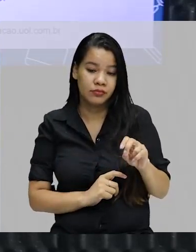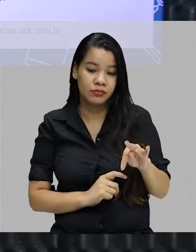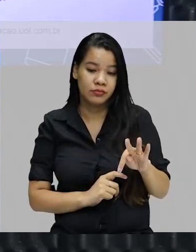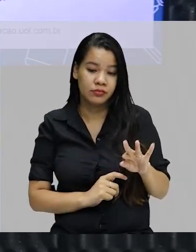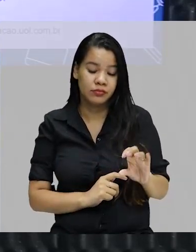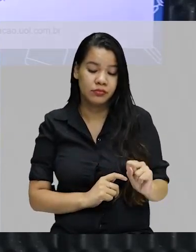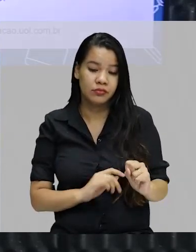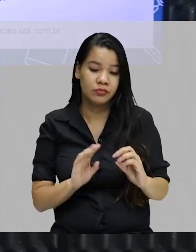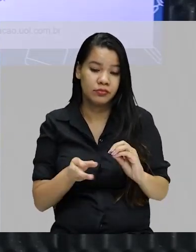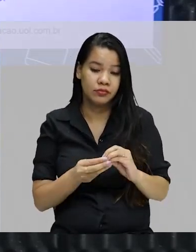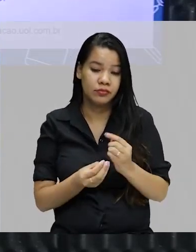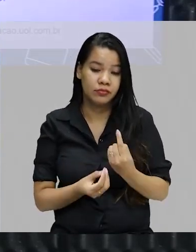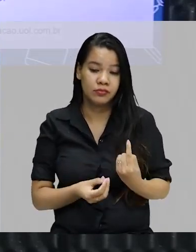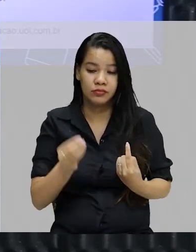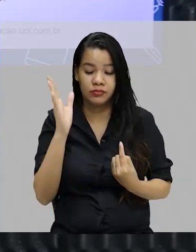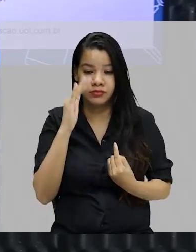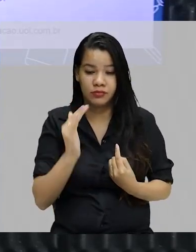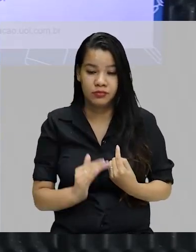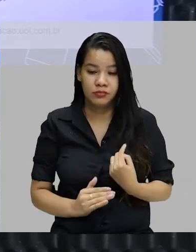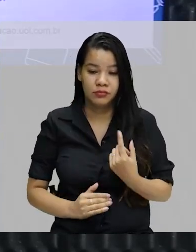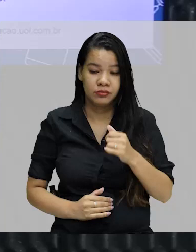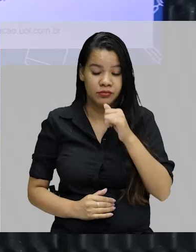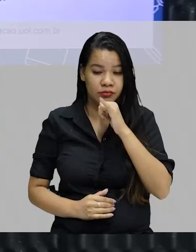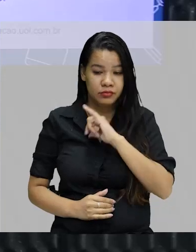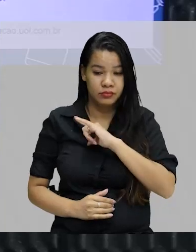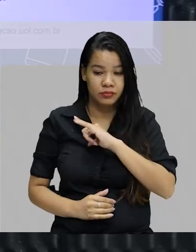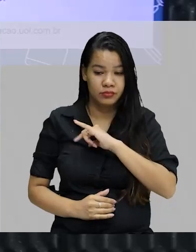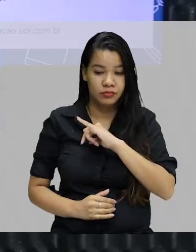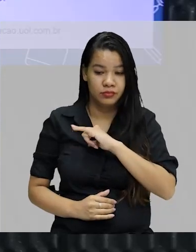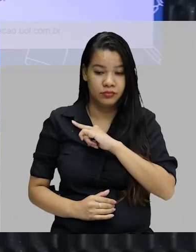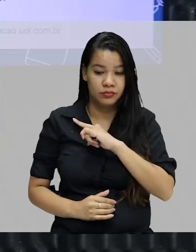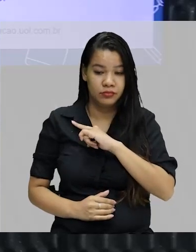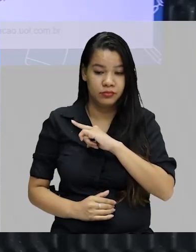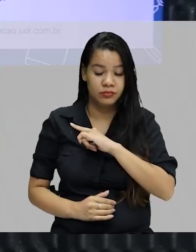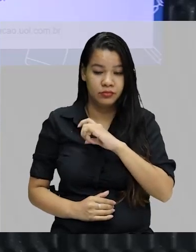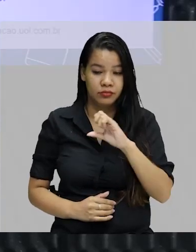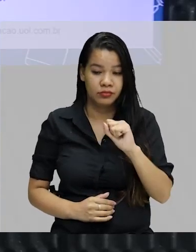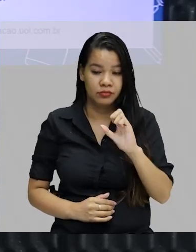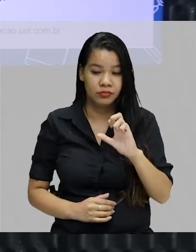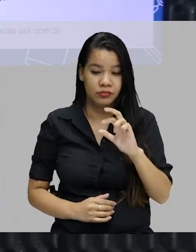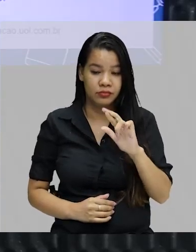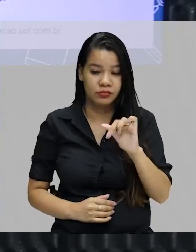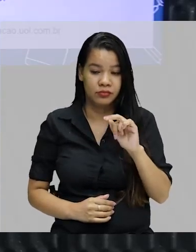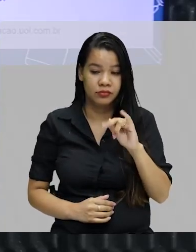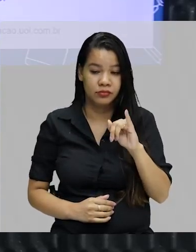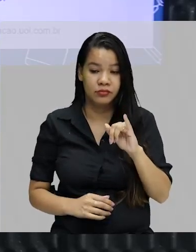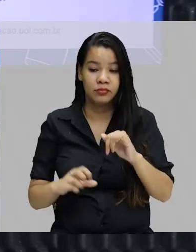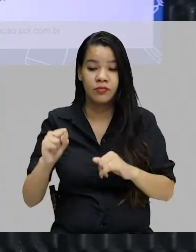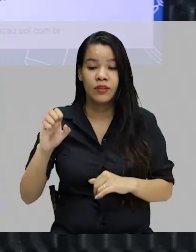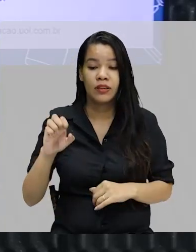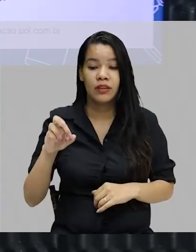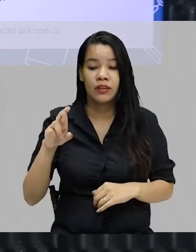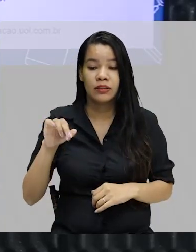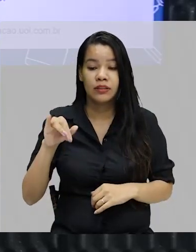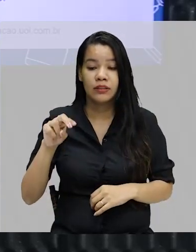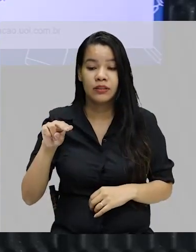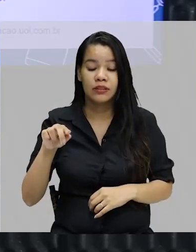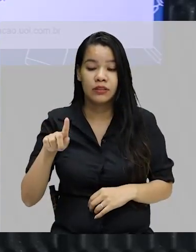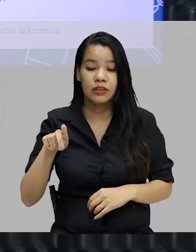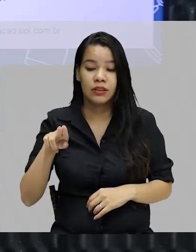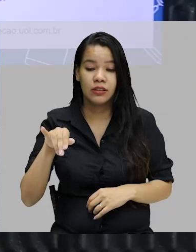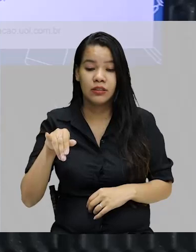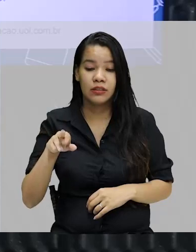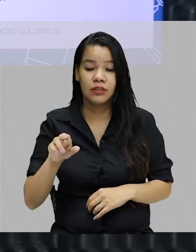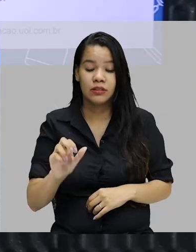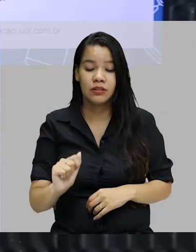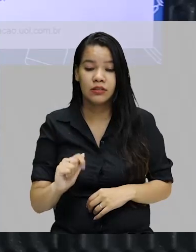Brasil, nós temos as seringueiras, certo? A Hevea brasiliensis. Então, as seringueiras são as